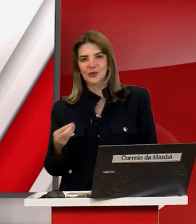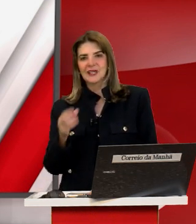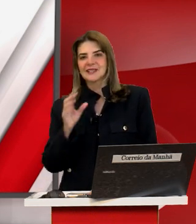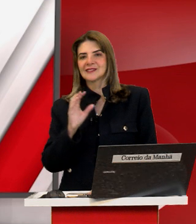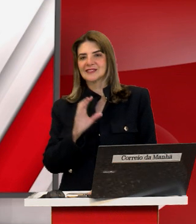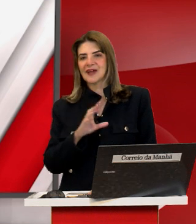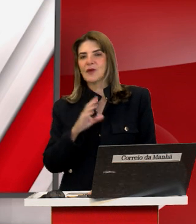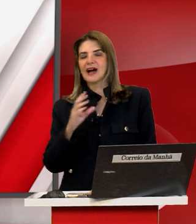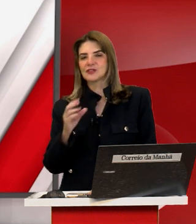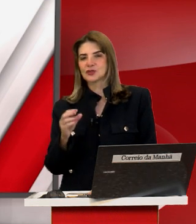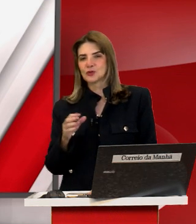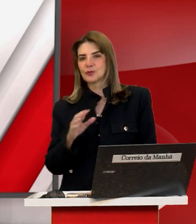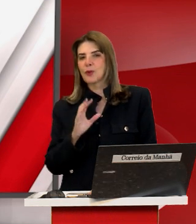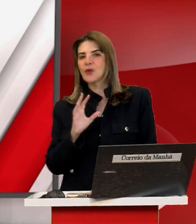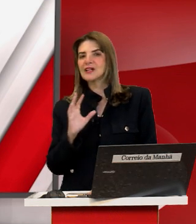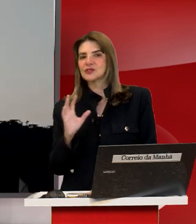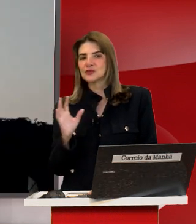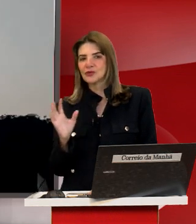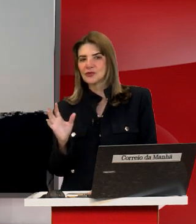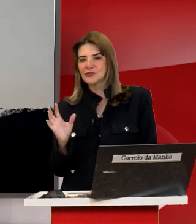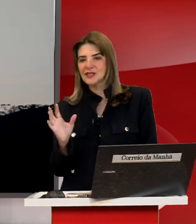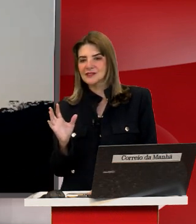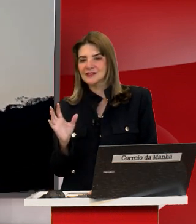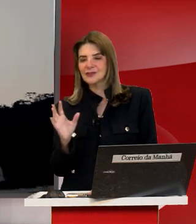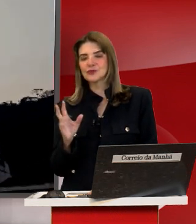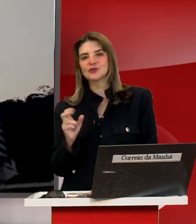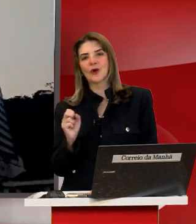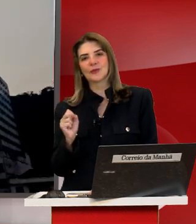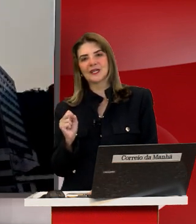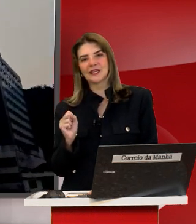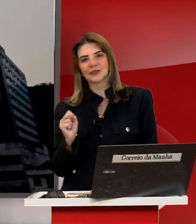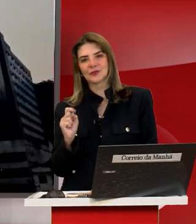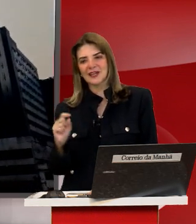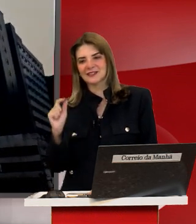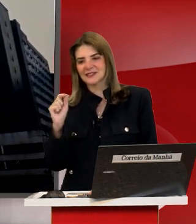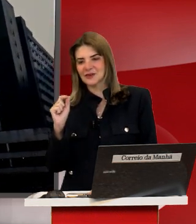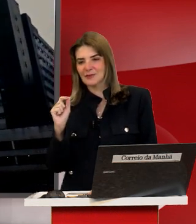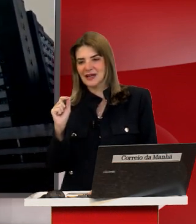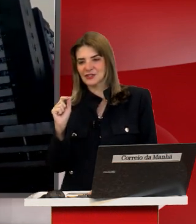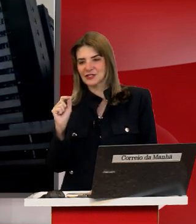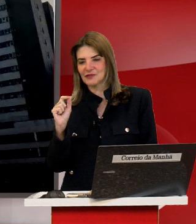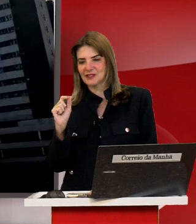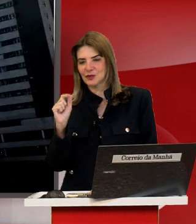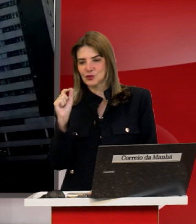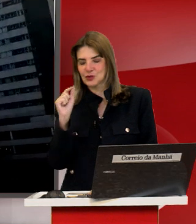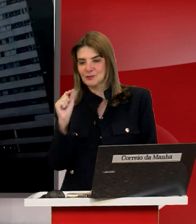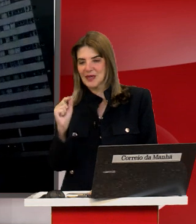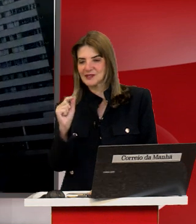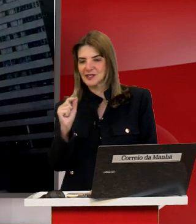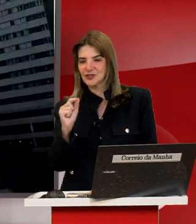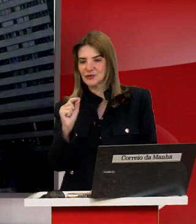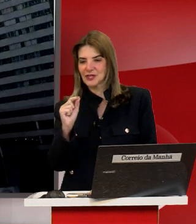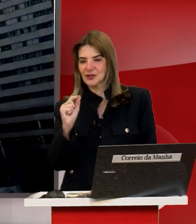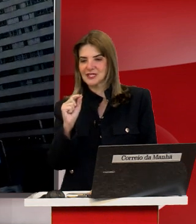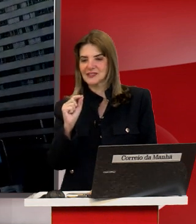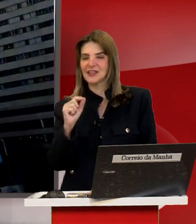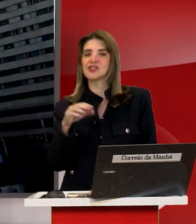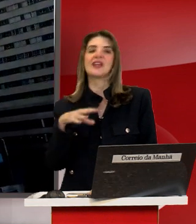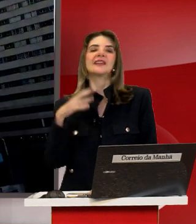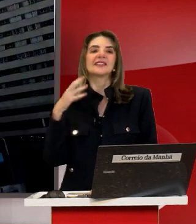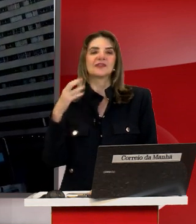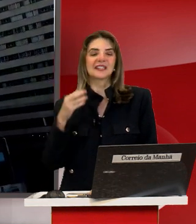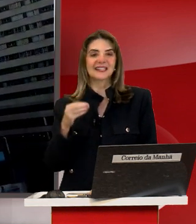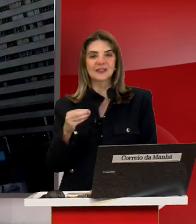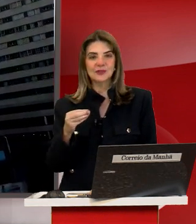Claro Céu Azul poucas nuvens e o sol brilhando Essas são imagens feitas hoje bem cedinho da nossa